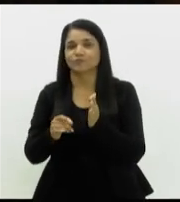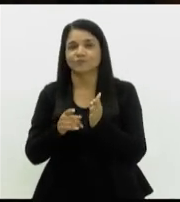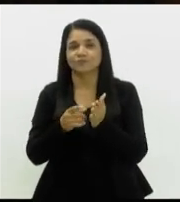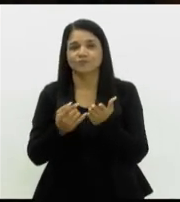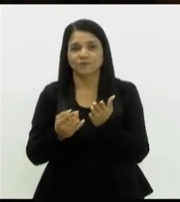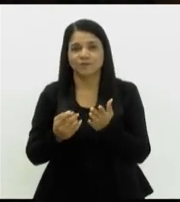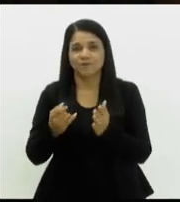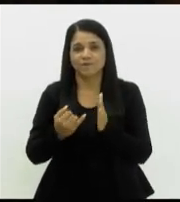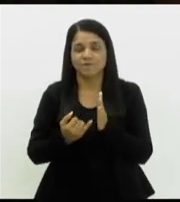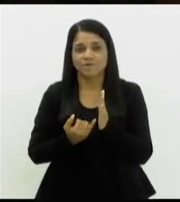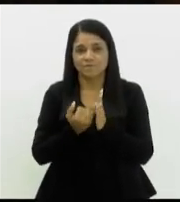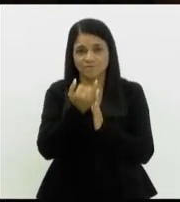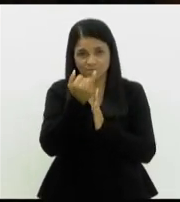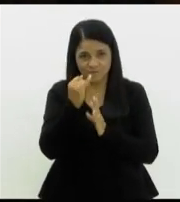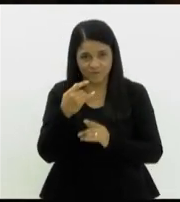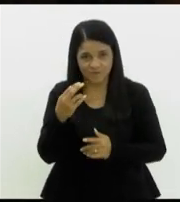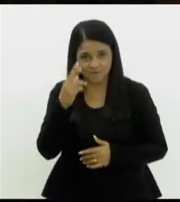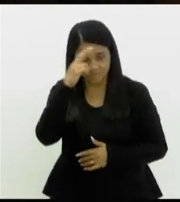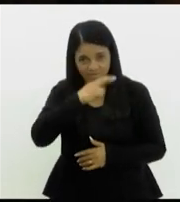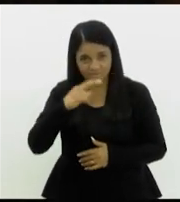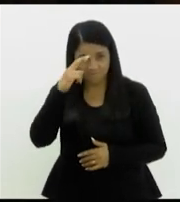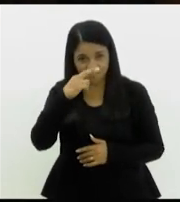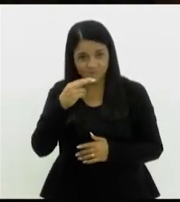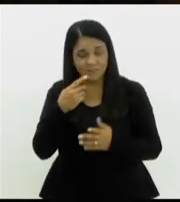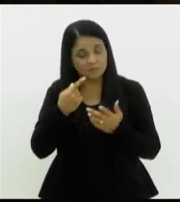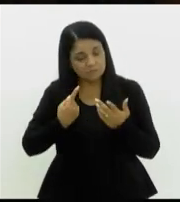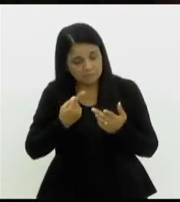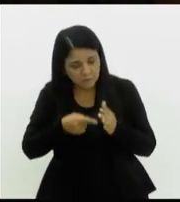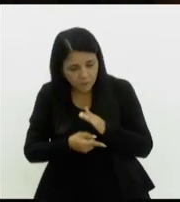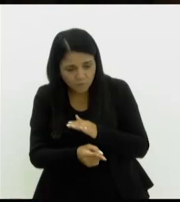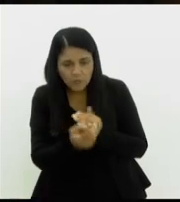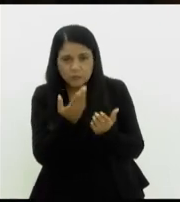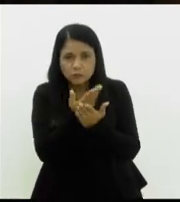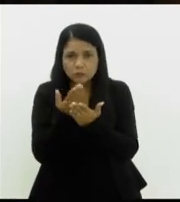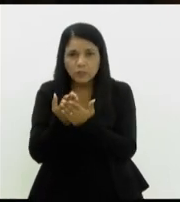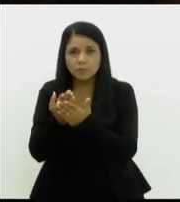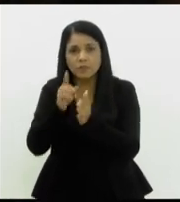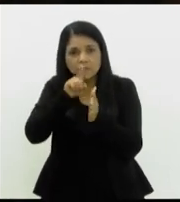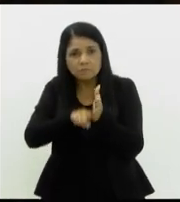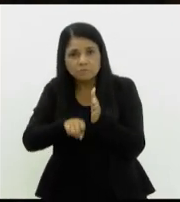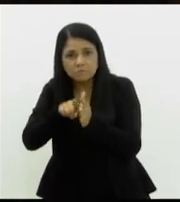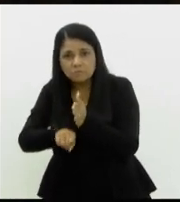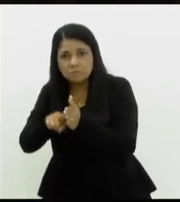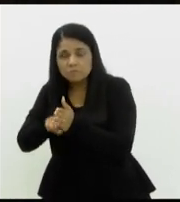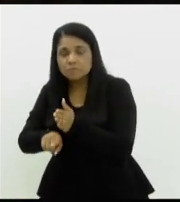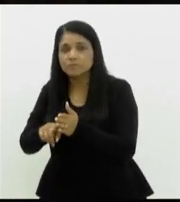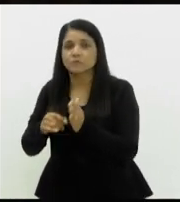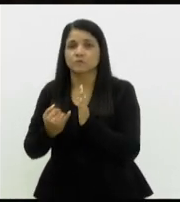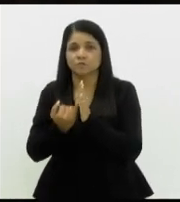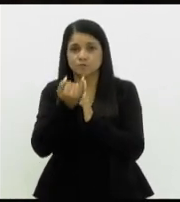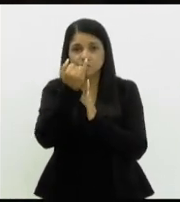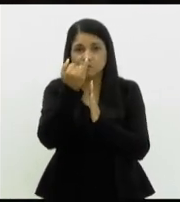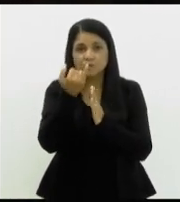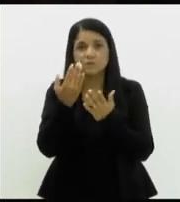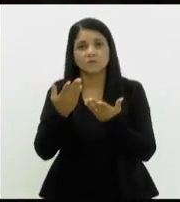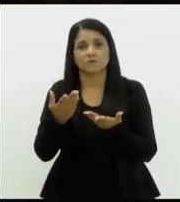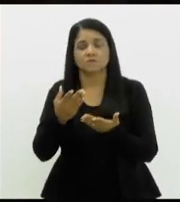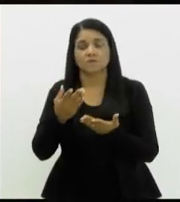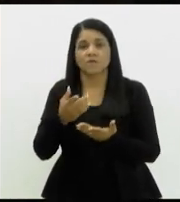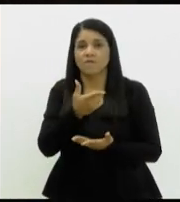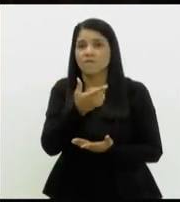debater, aprofundar cada projeto, porque não pode banalizar a questão das isenções que nos levam a perdas anuais ao redor de 20